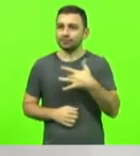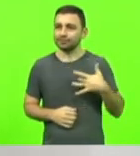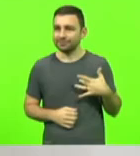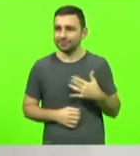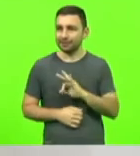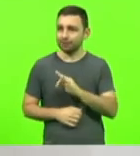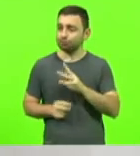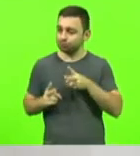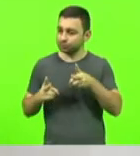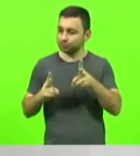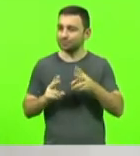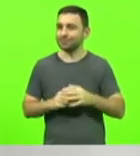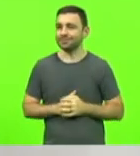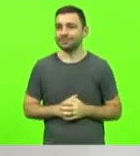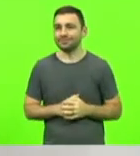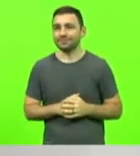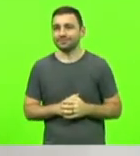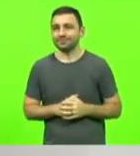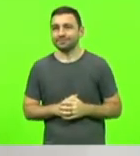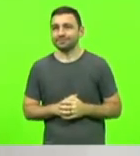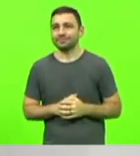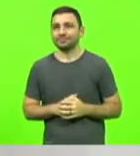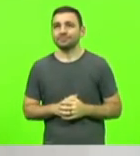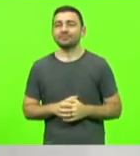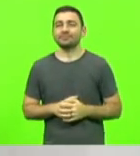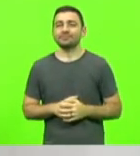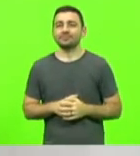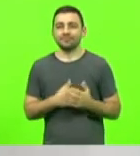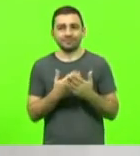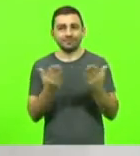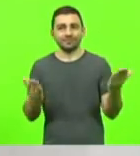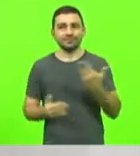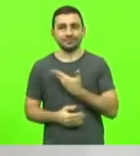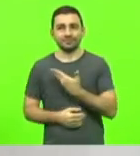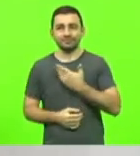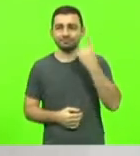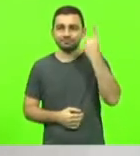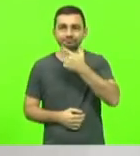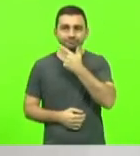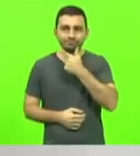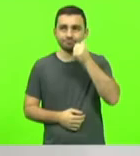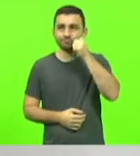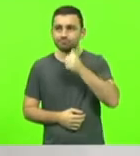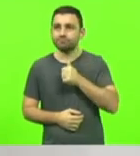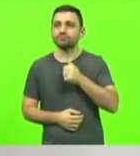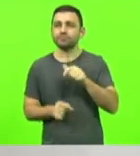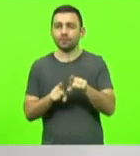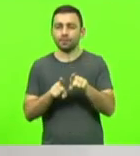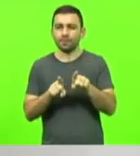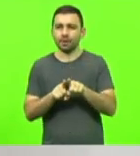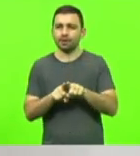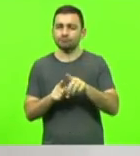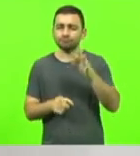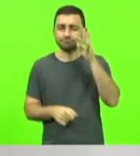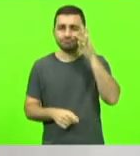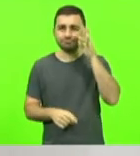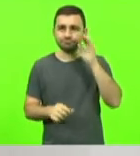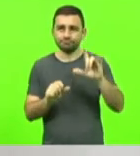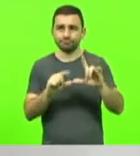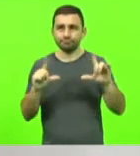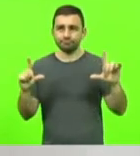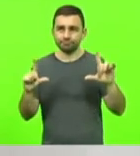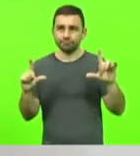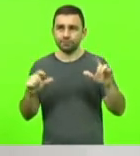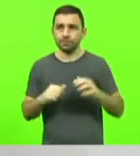firme aí. Cumprimentar aqui todos os colegas deputados e deputadas, a todos que nos acompanham.